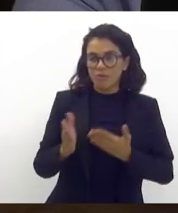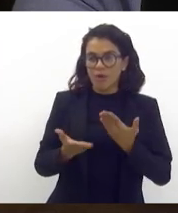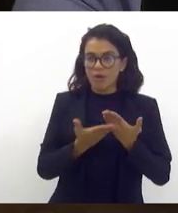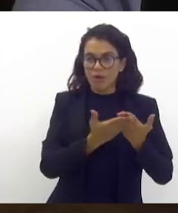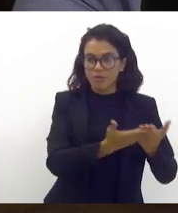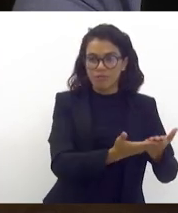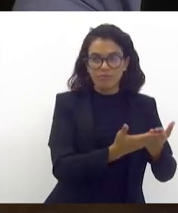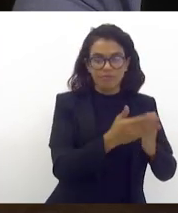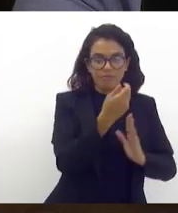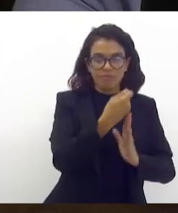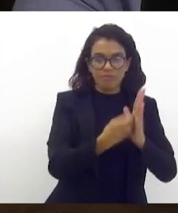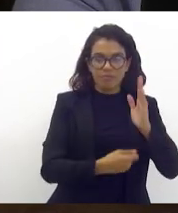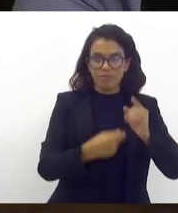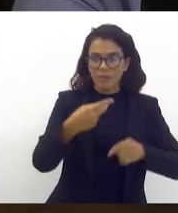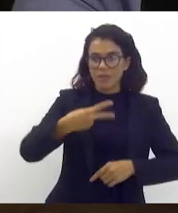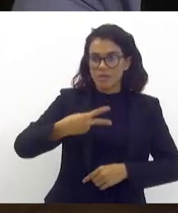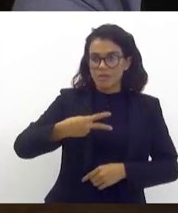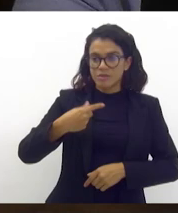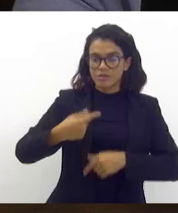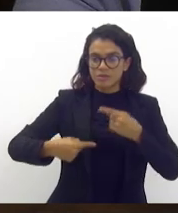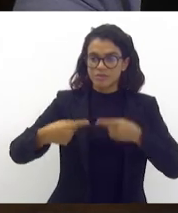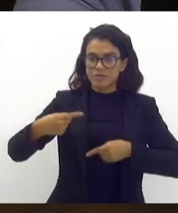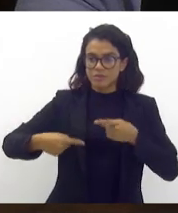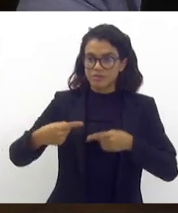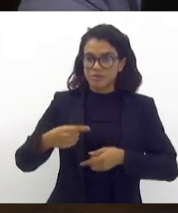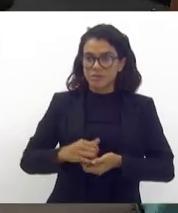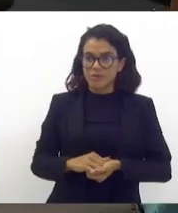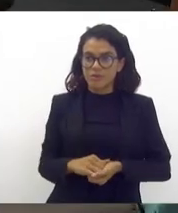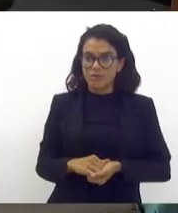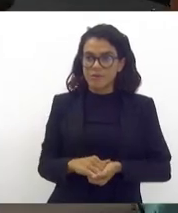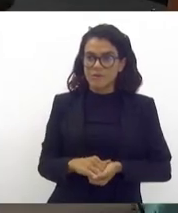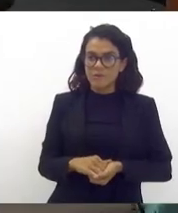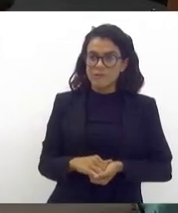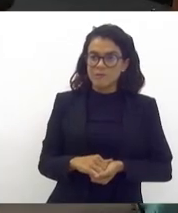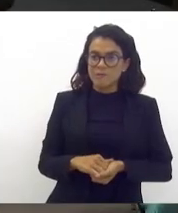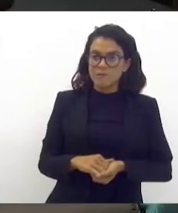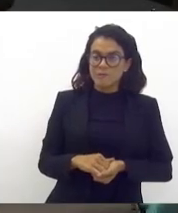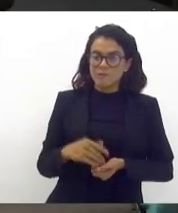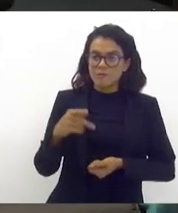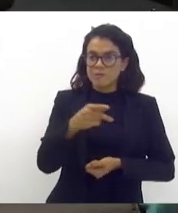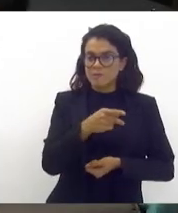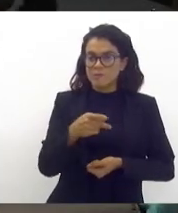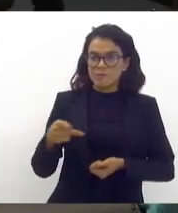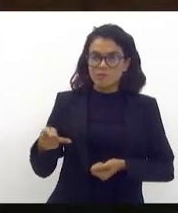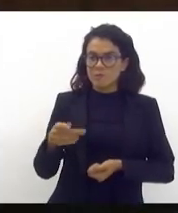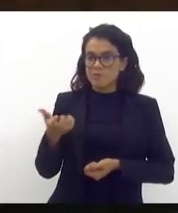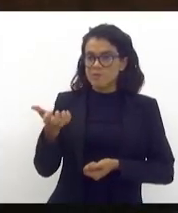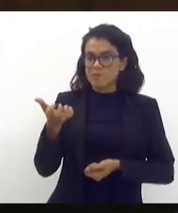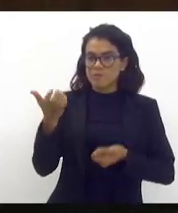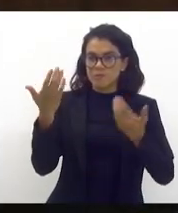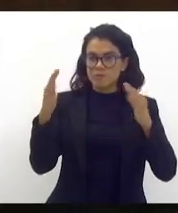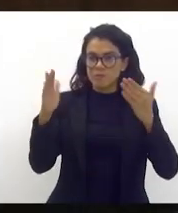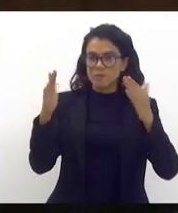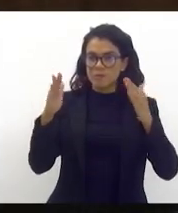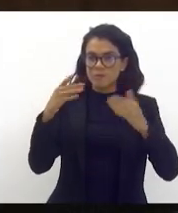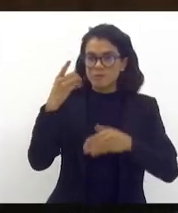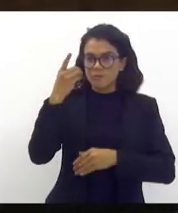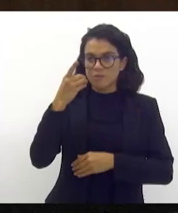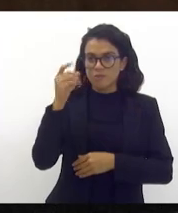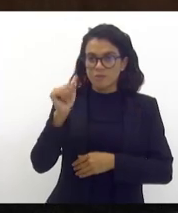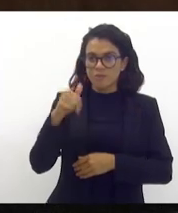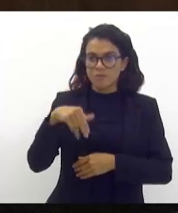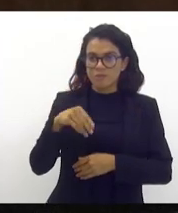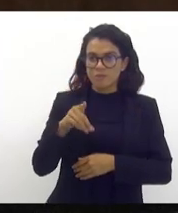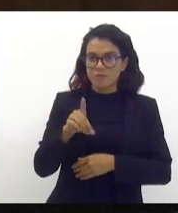do vencido para a segunda discussão. Peço deputado Chico Machado, por favor. Senhor presidente, eu quero parabenizar o deputado Anderson